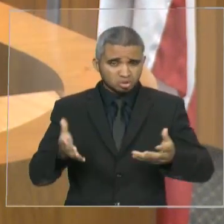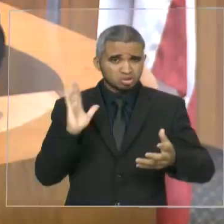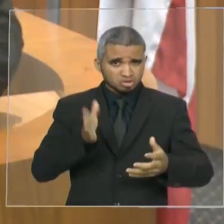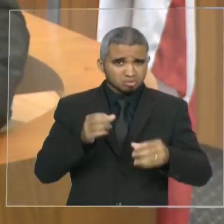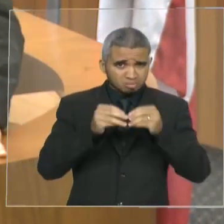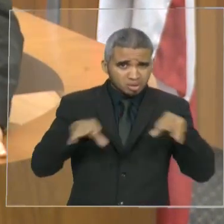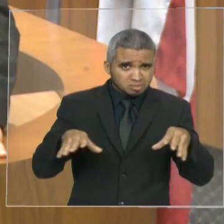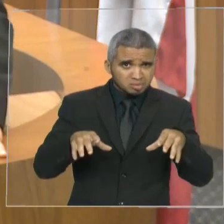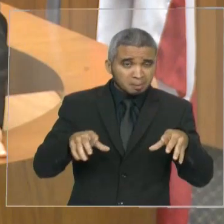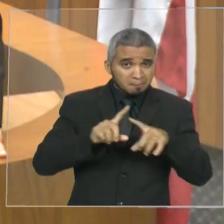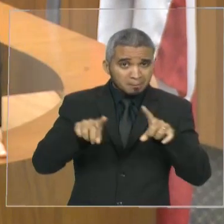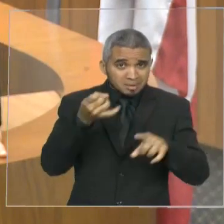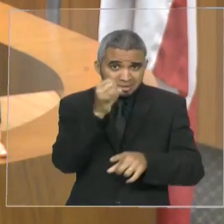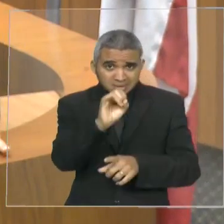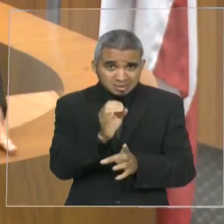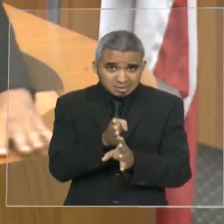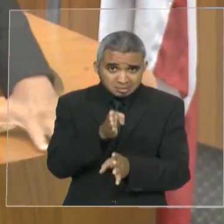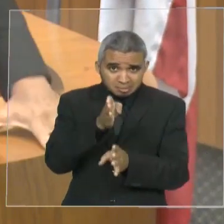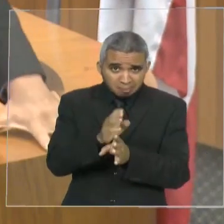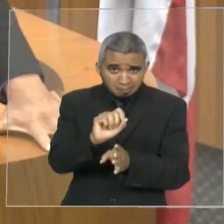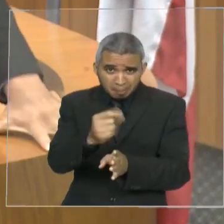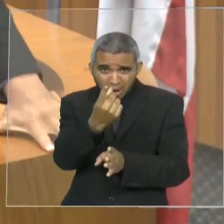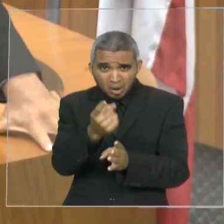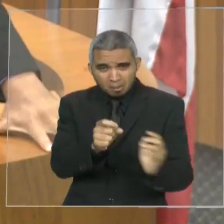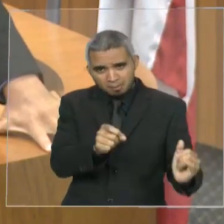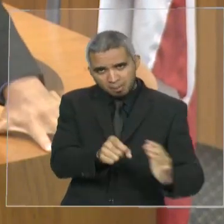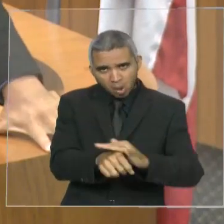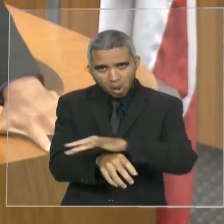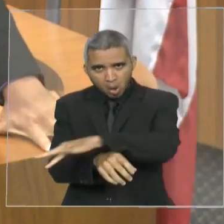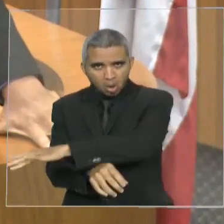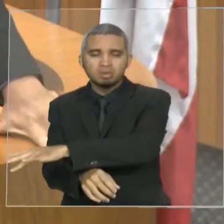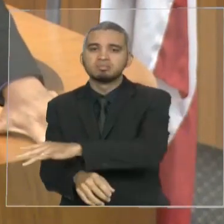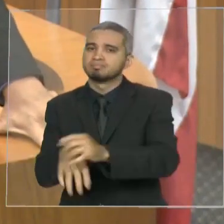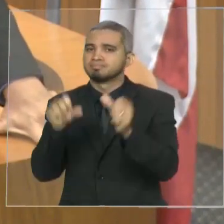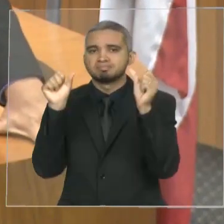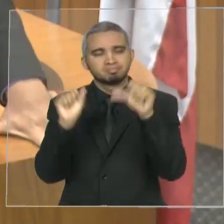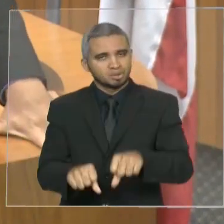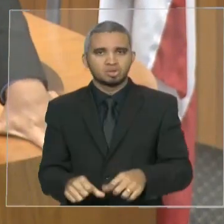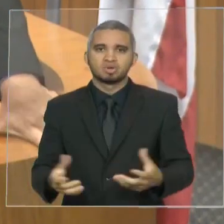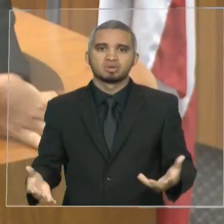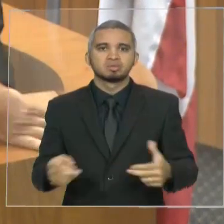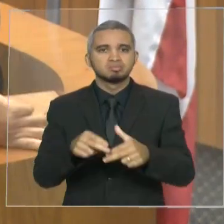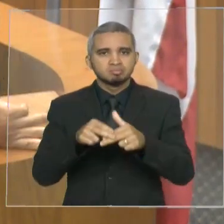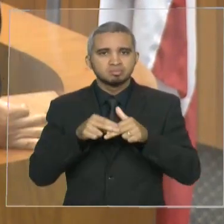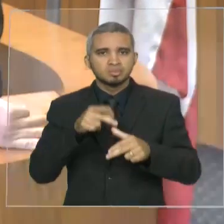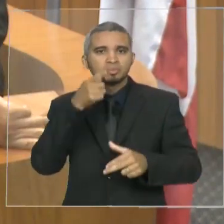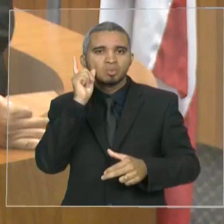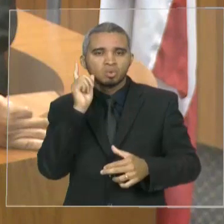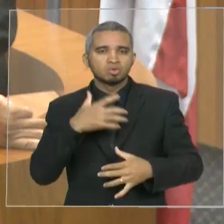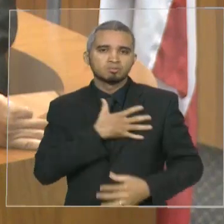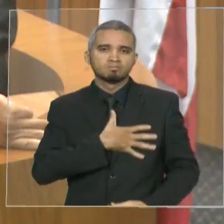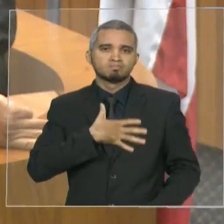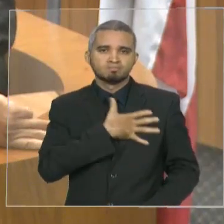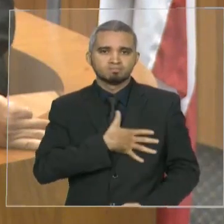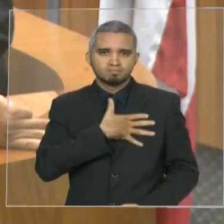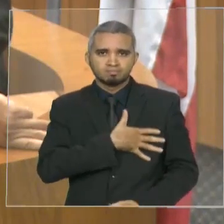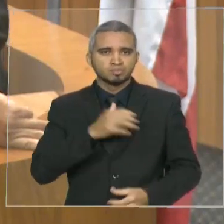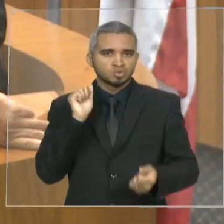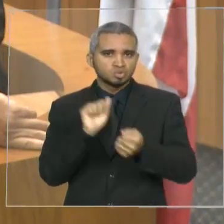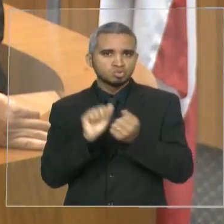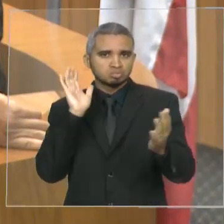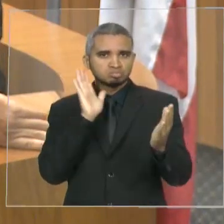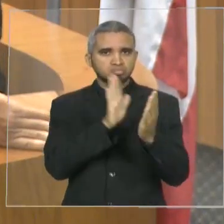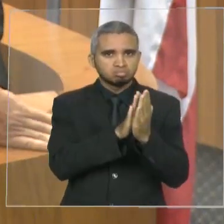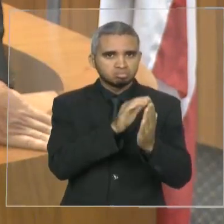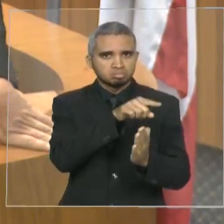presidente, eu fico feliz de ter participado ontem em Brasília dessa reunião com o ministro da Integração Nacional, junto com o senador João Alberto, para que a gente possa unir as